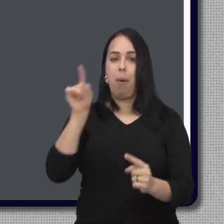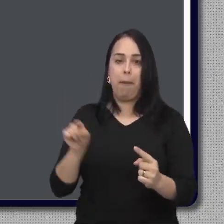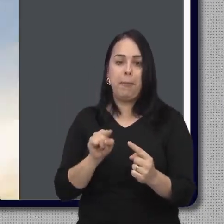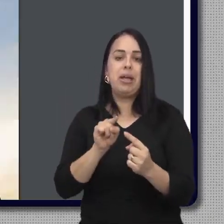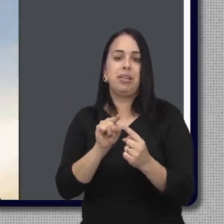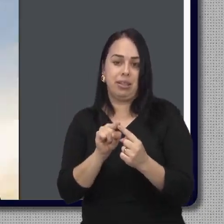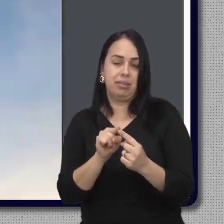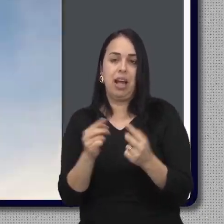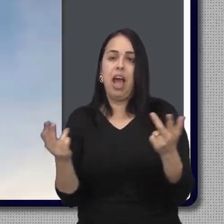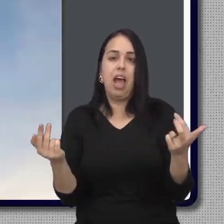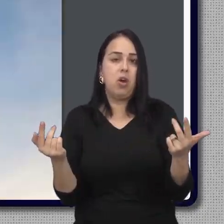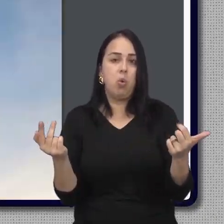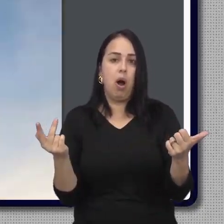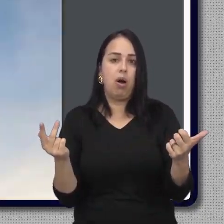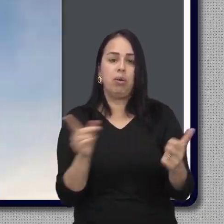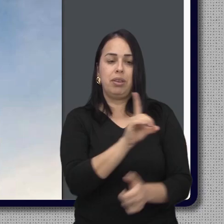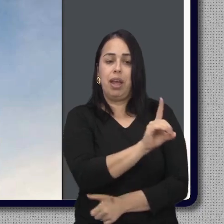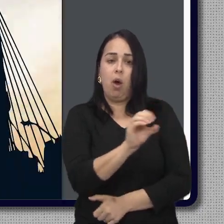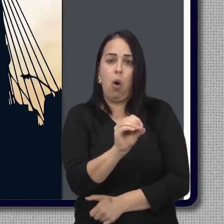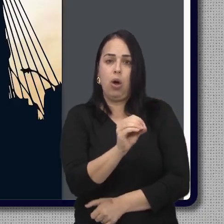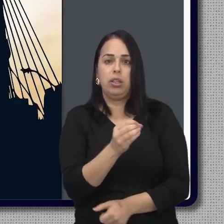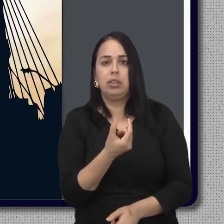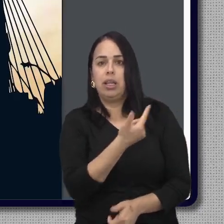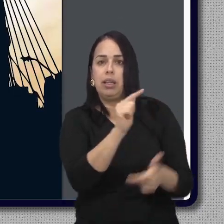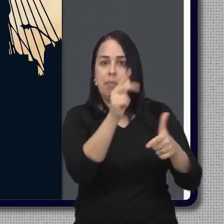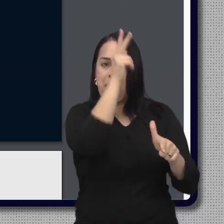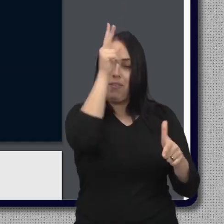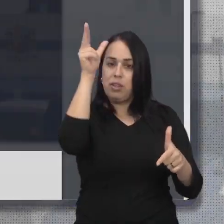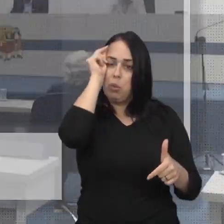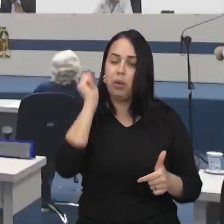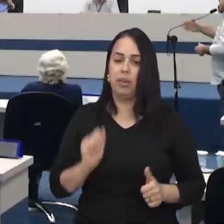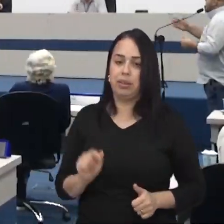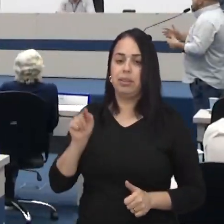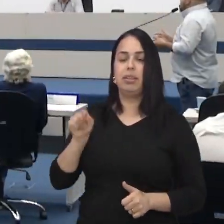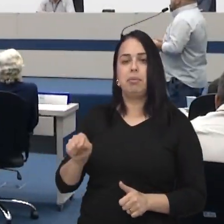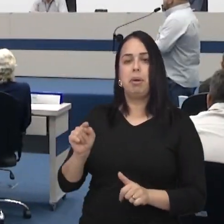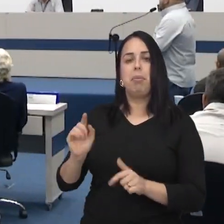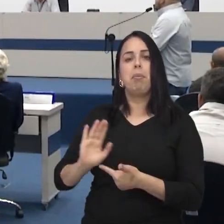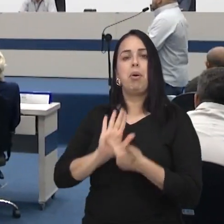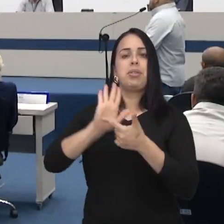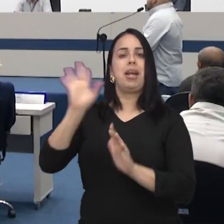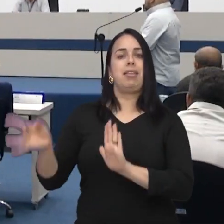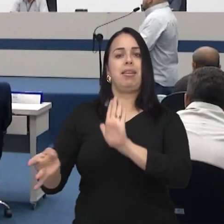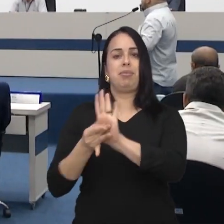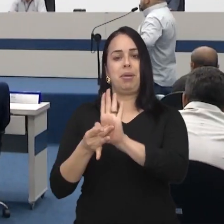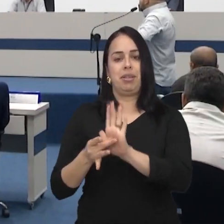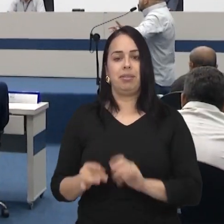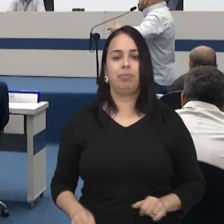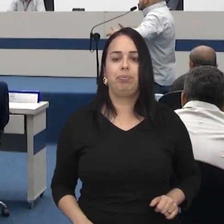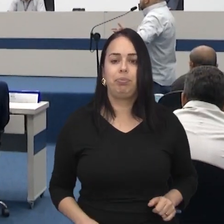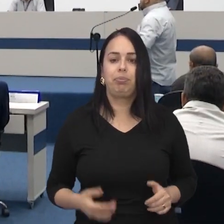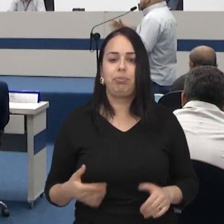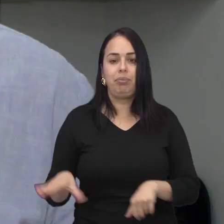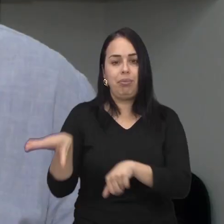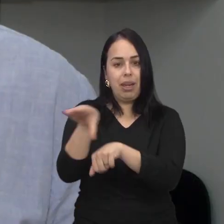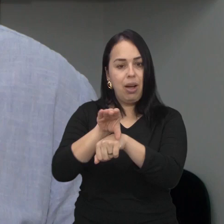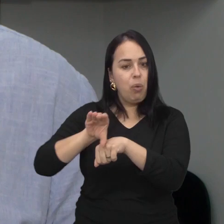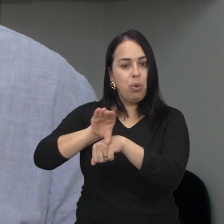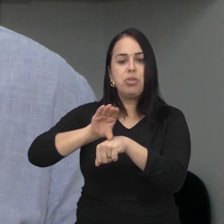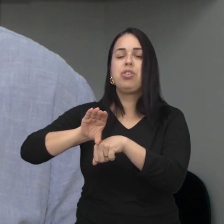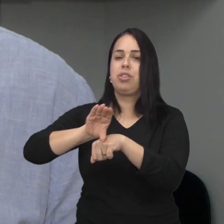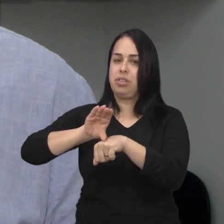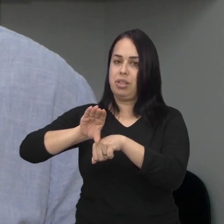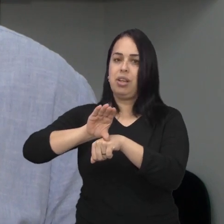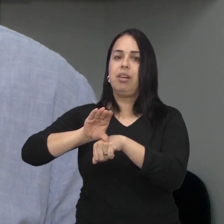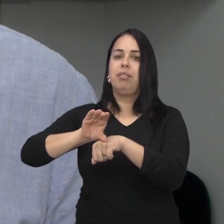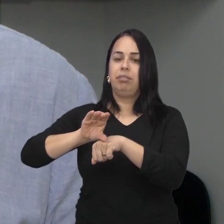objetivo do Diário Oficial da Câmara é o mesmo de qualquer órgão público: dar transparência às ações do Legislativo. A Constituição